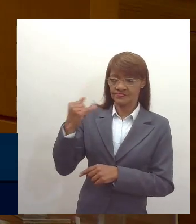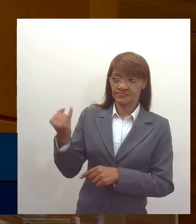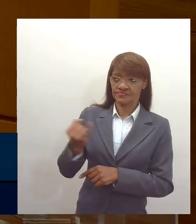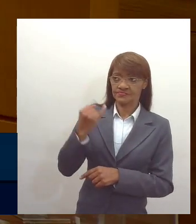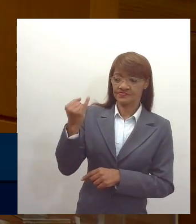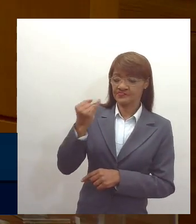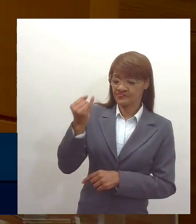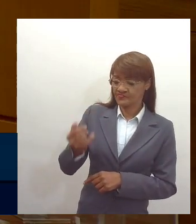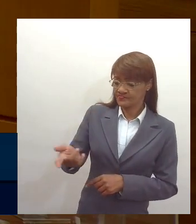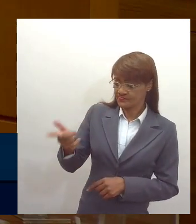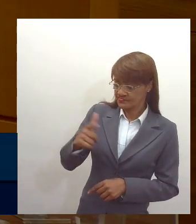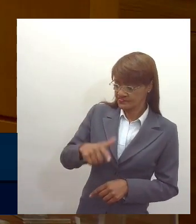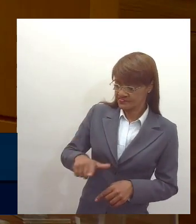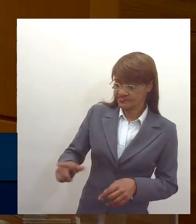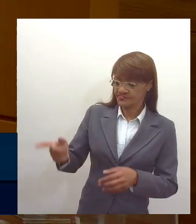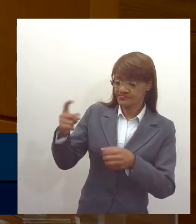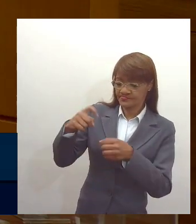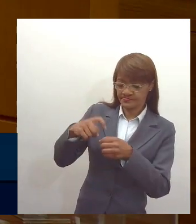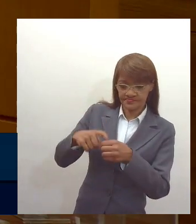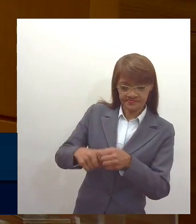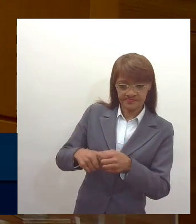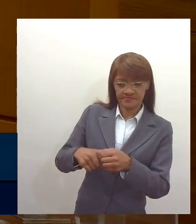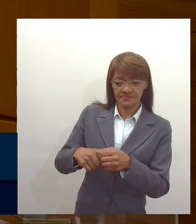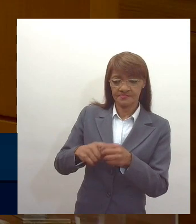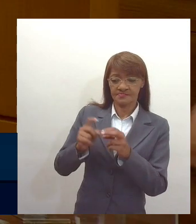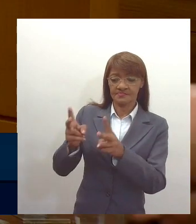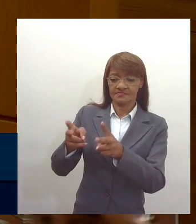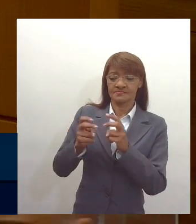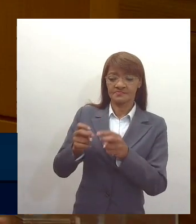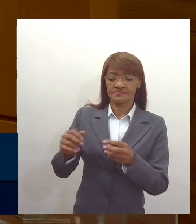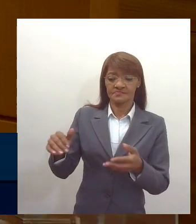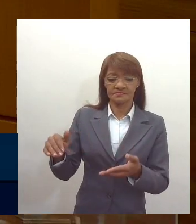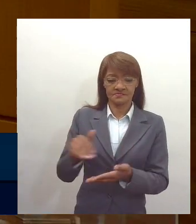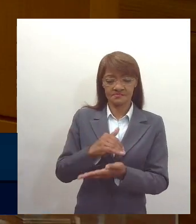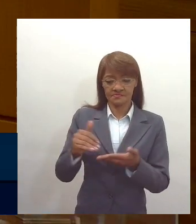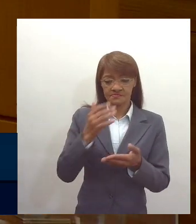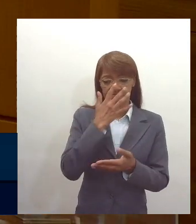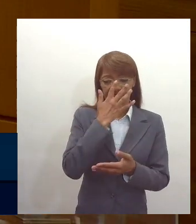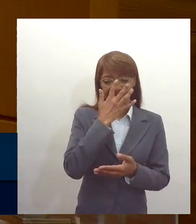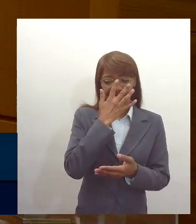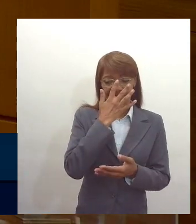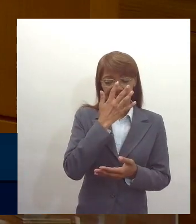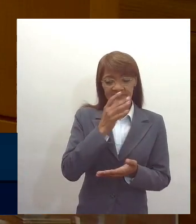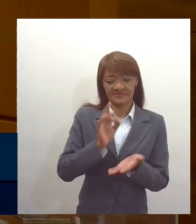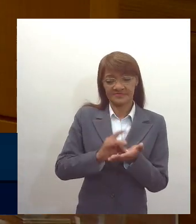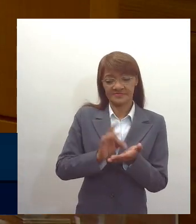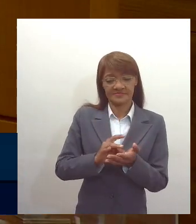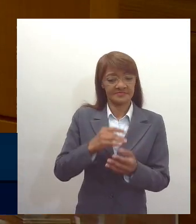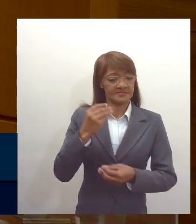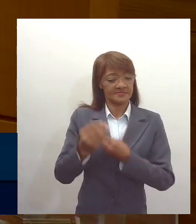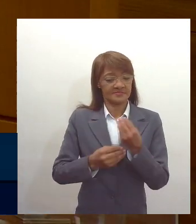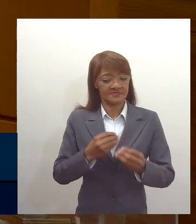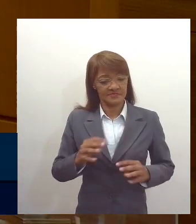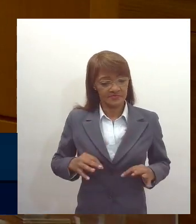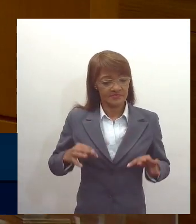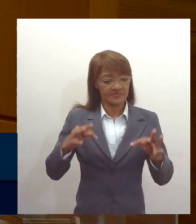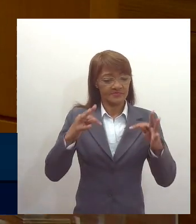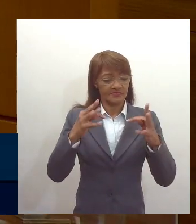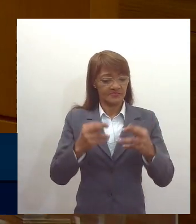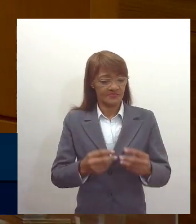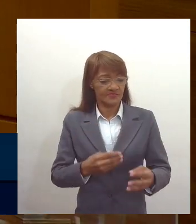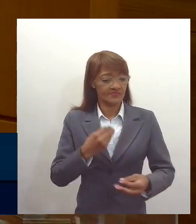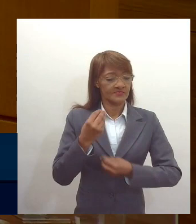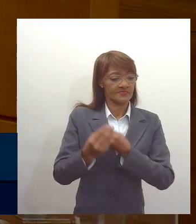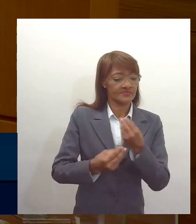junto à Secretaria de Segurança Pública, deputada Dailton, o que foi produzido, como foi que eles estão estabelecendo esse contato, né, com